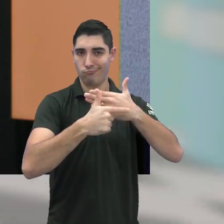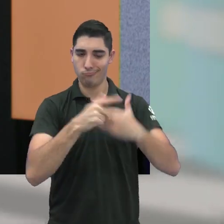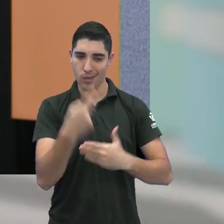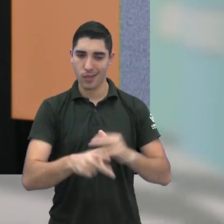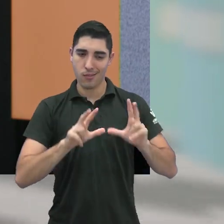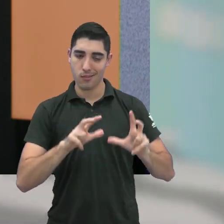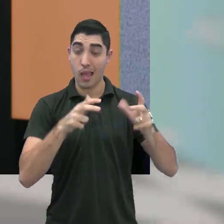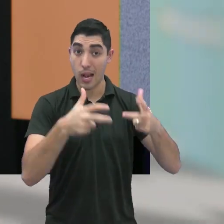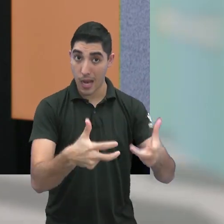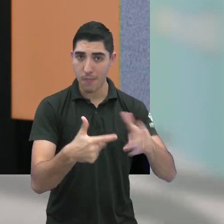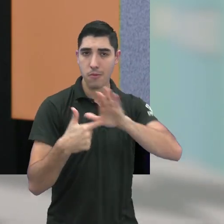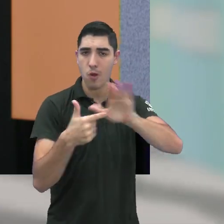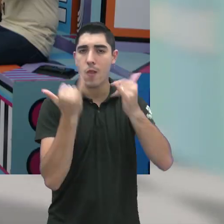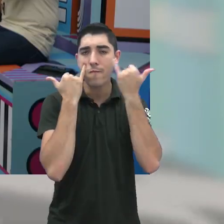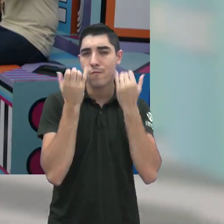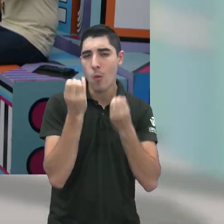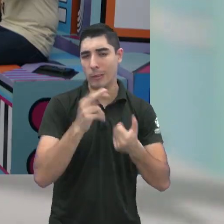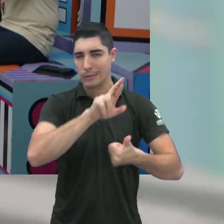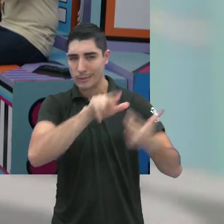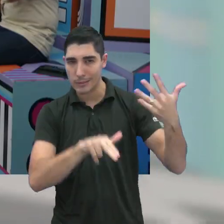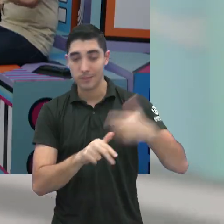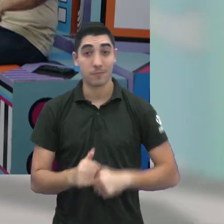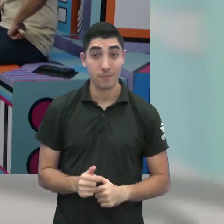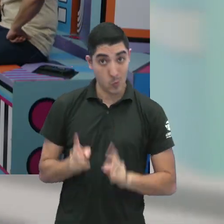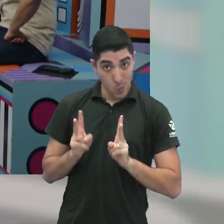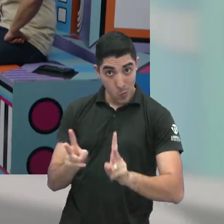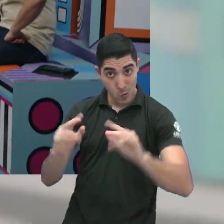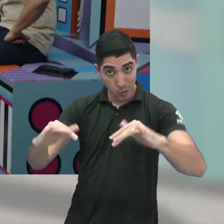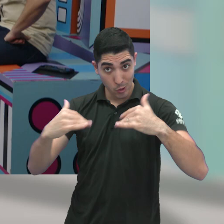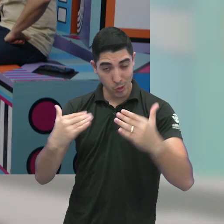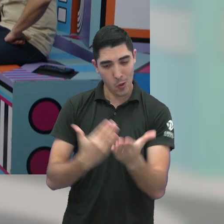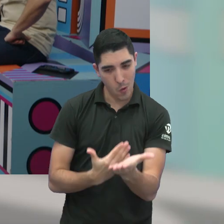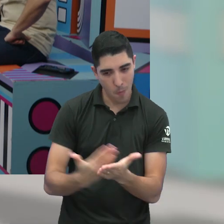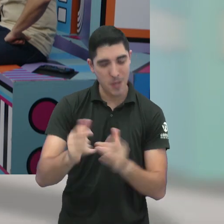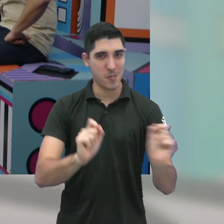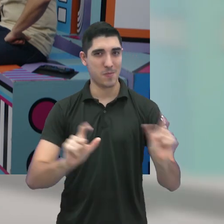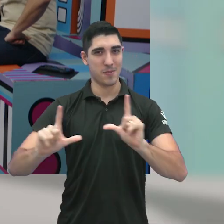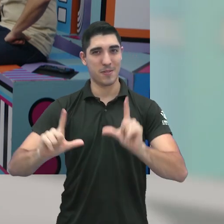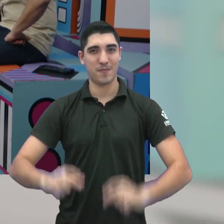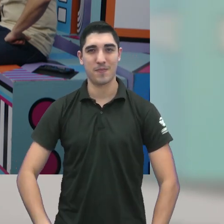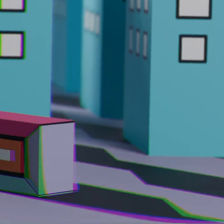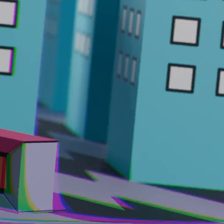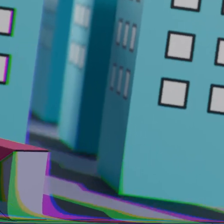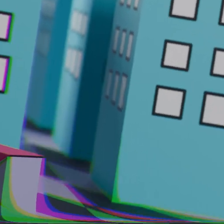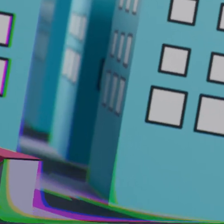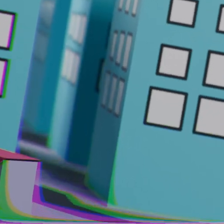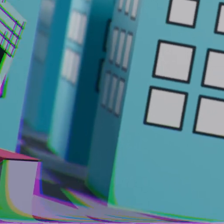com informações dos trabalhos da Câmara Municipal. Fica com a gente, tá ligado? Tá só começando.